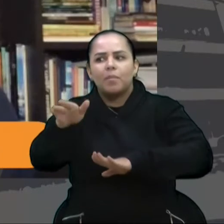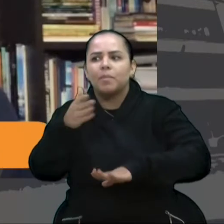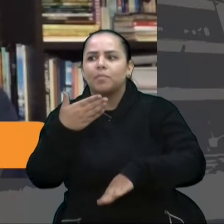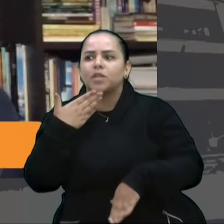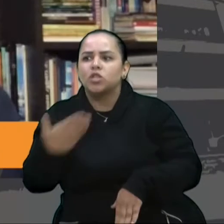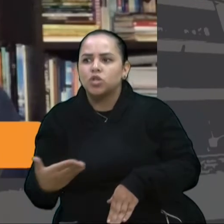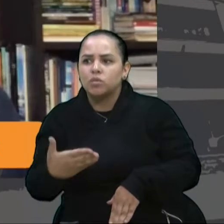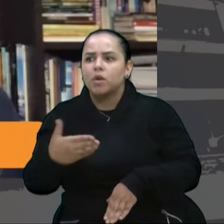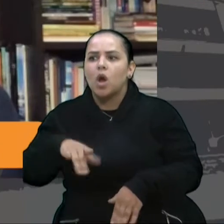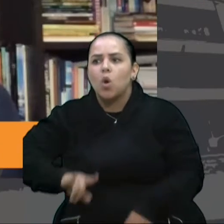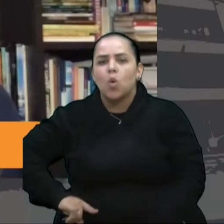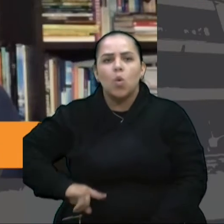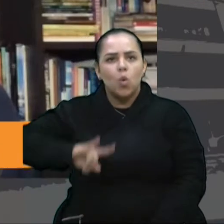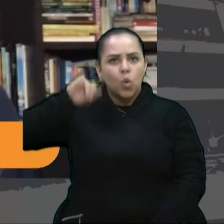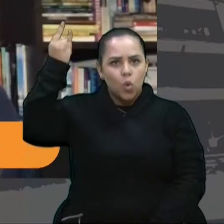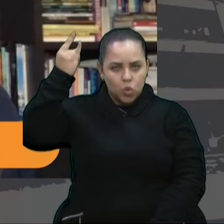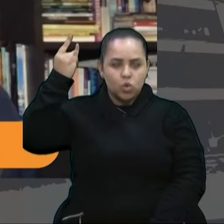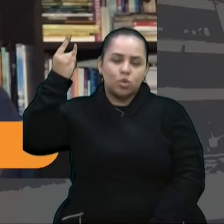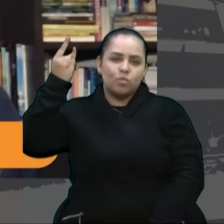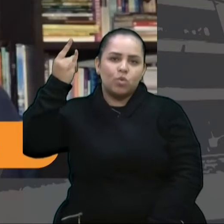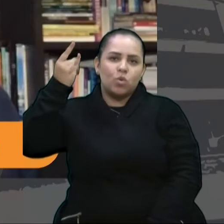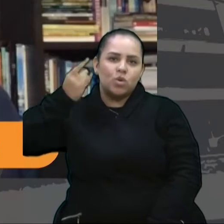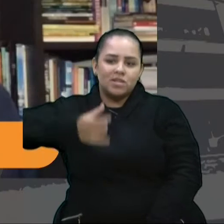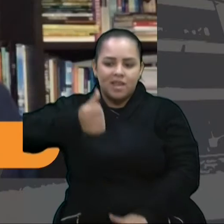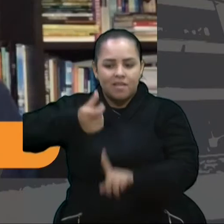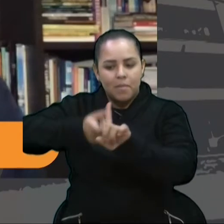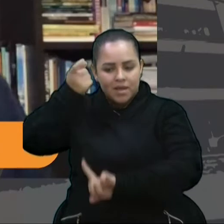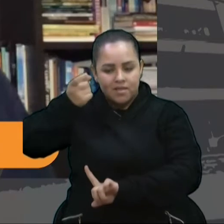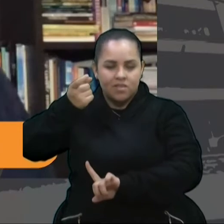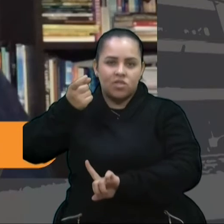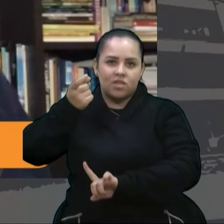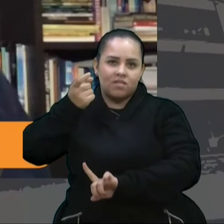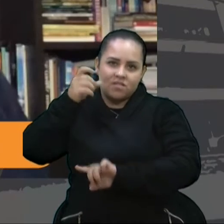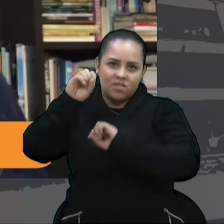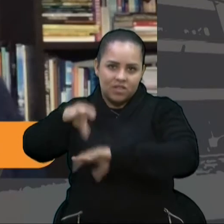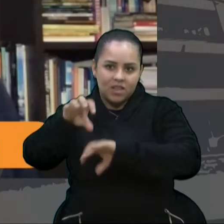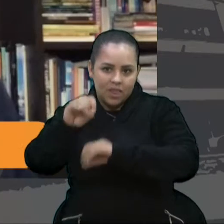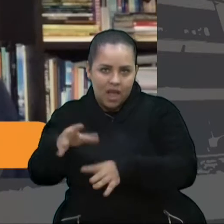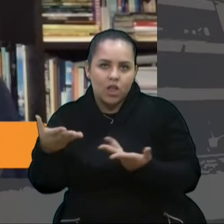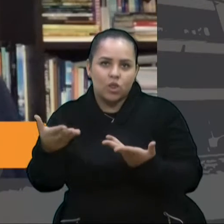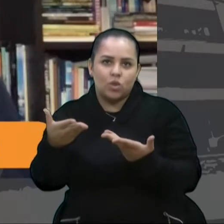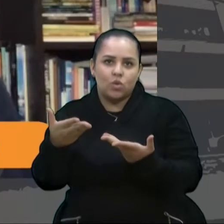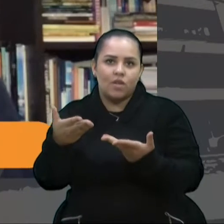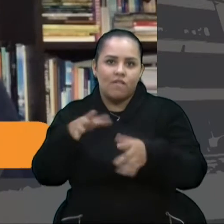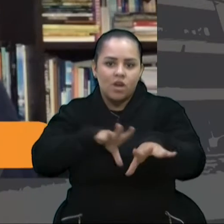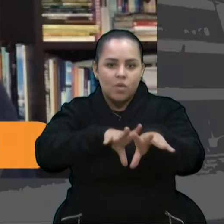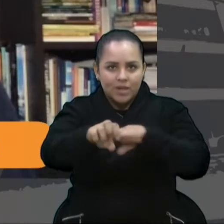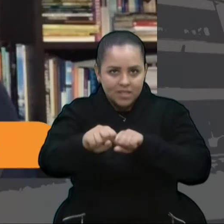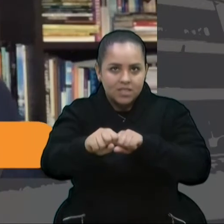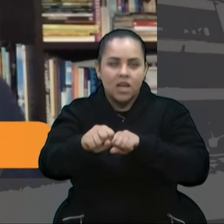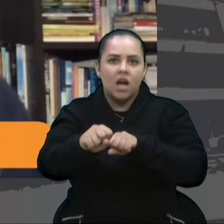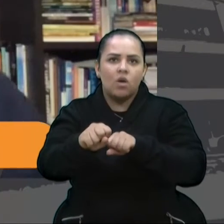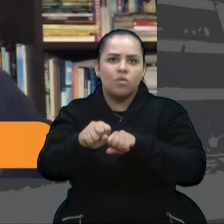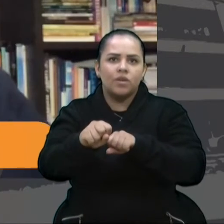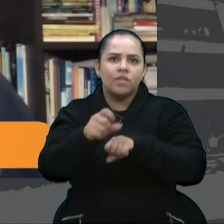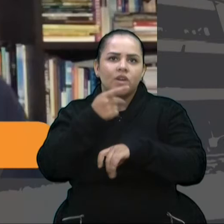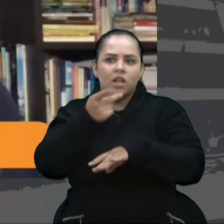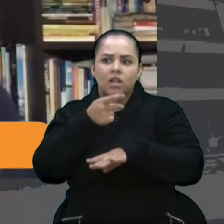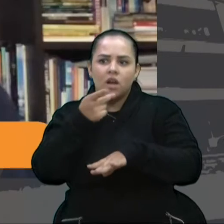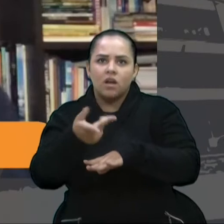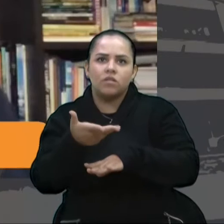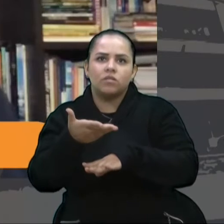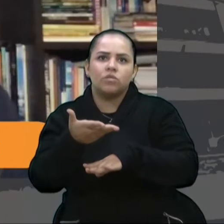de jornalismo, né? E eu falei de isenção e neutralidade, o professor disse que não, que ele forma